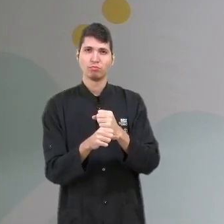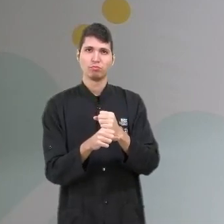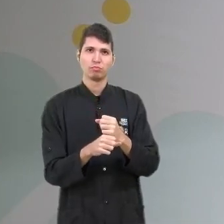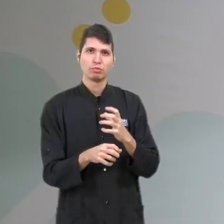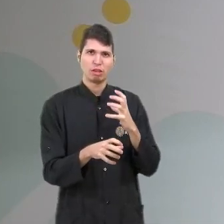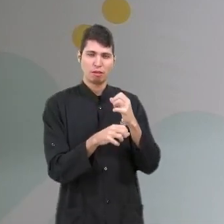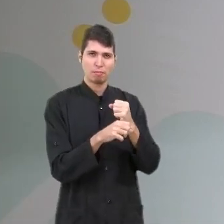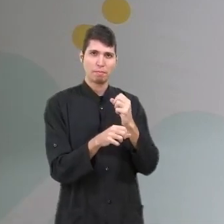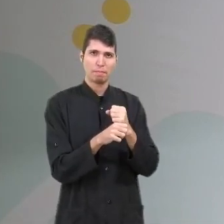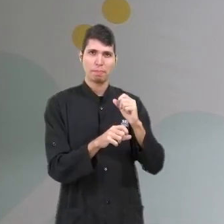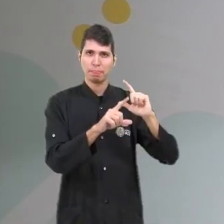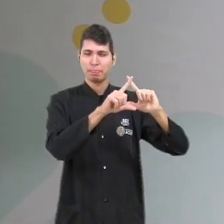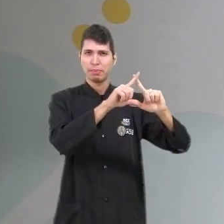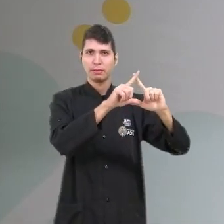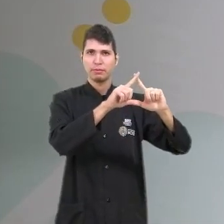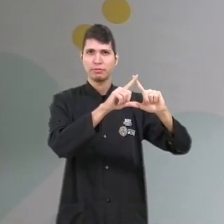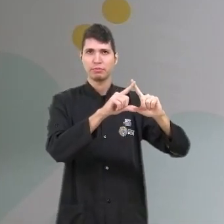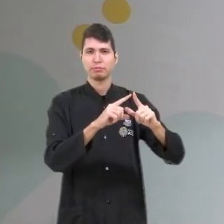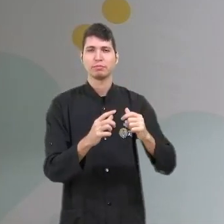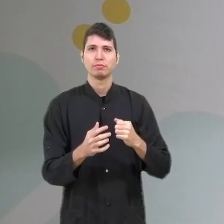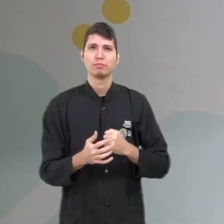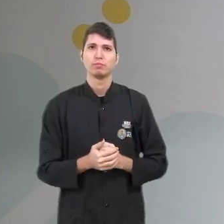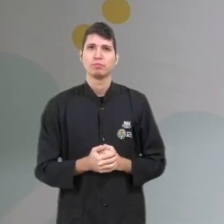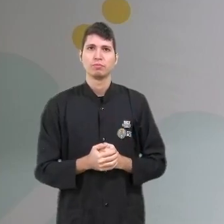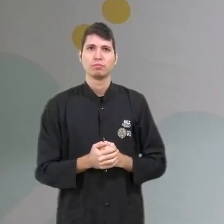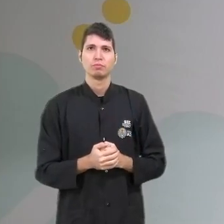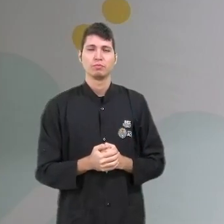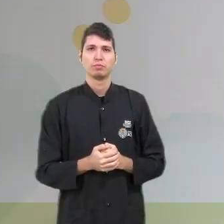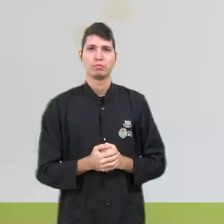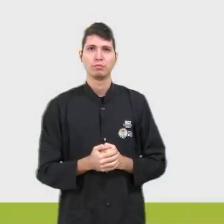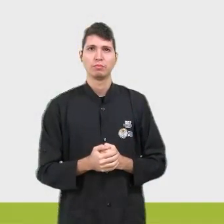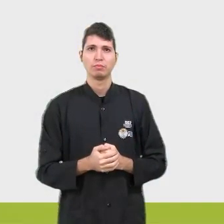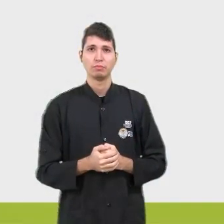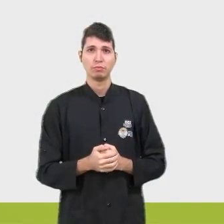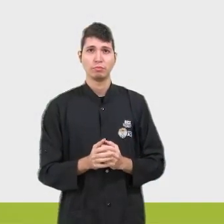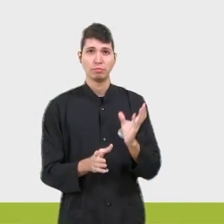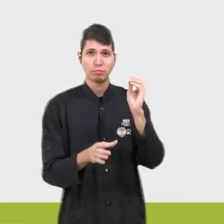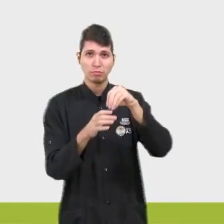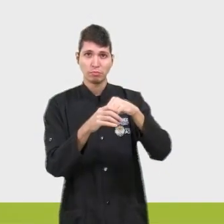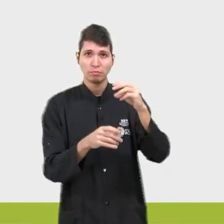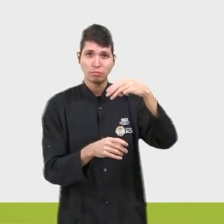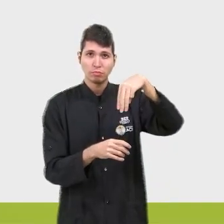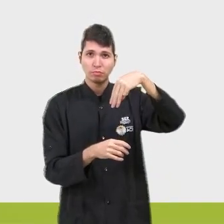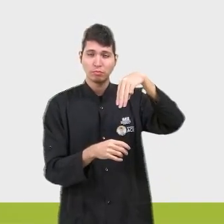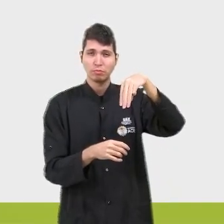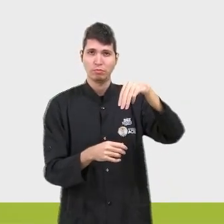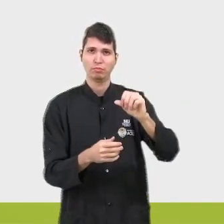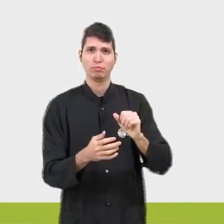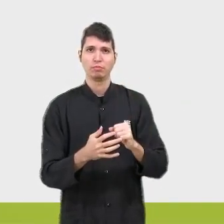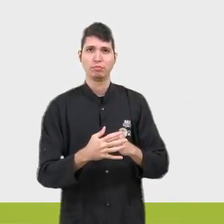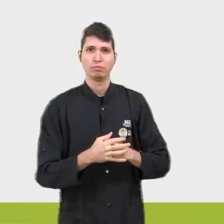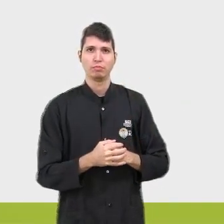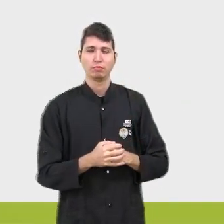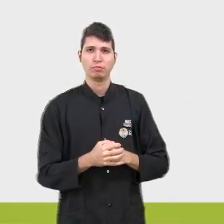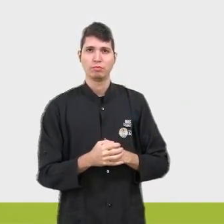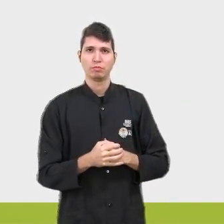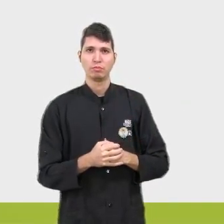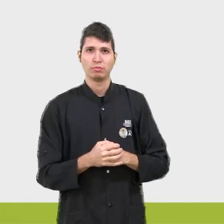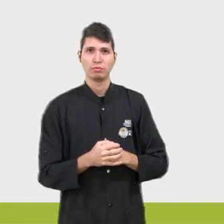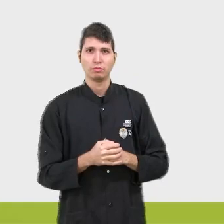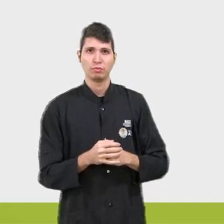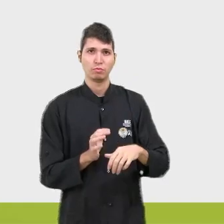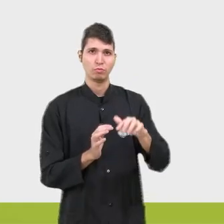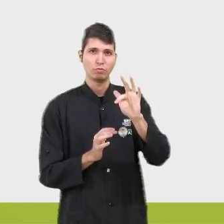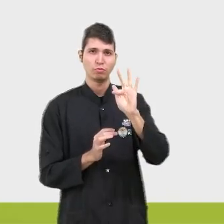x', x2'. A ideia é a seguinte, ó. Existe uma relação matemática chamada de funções compostas,